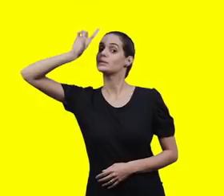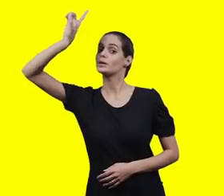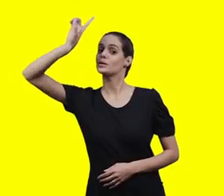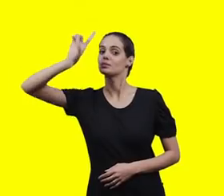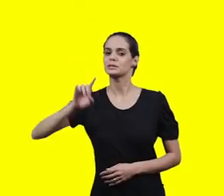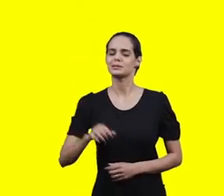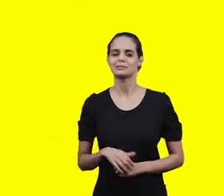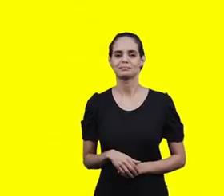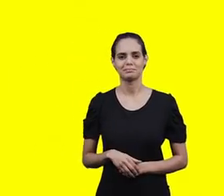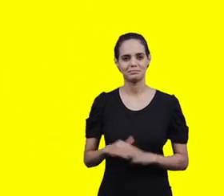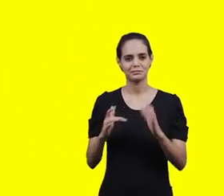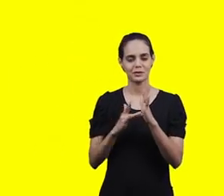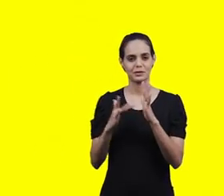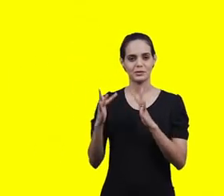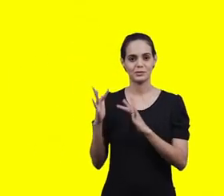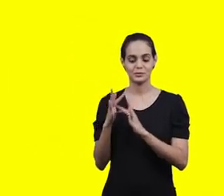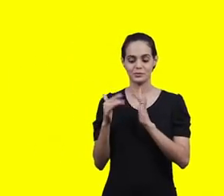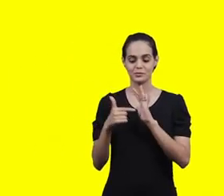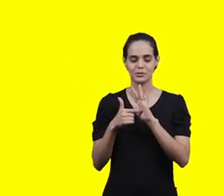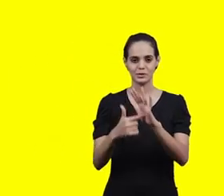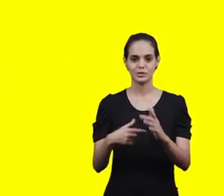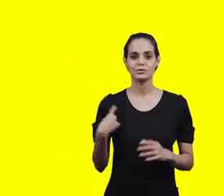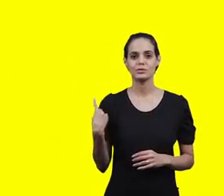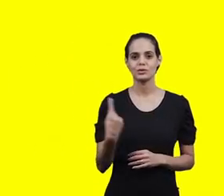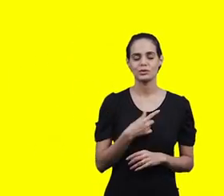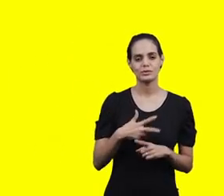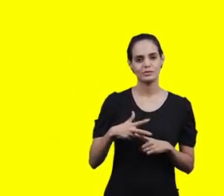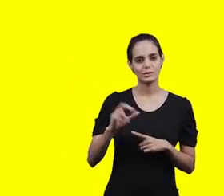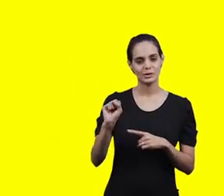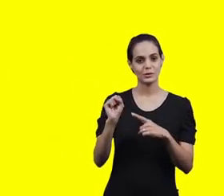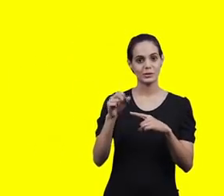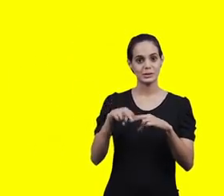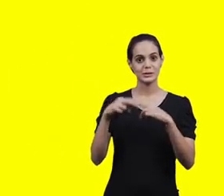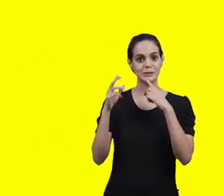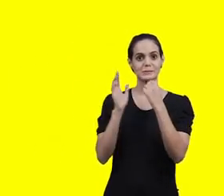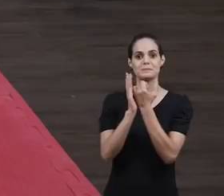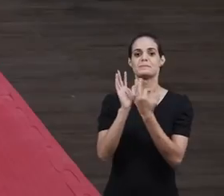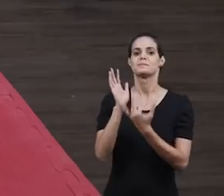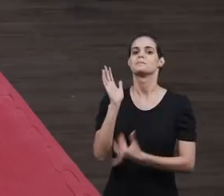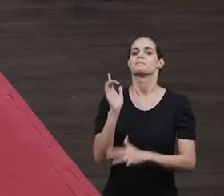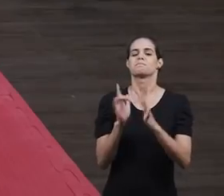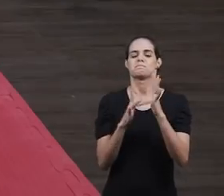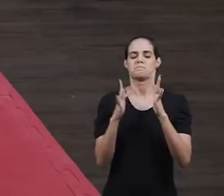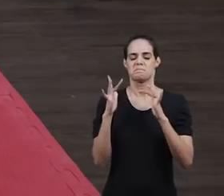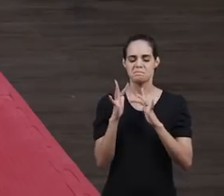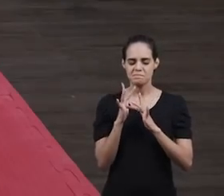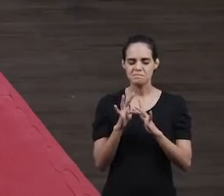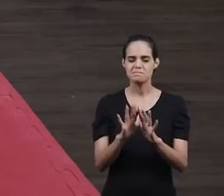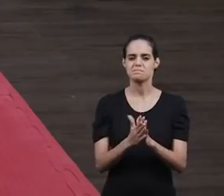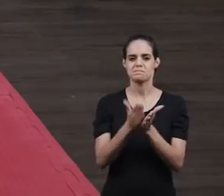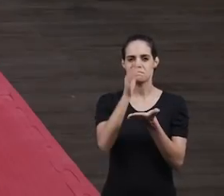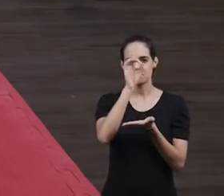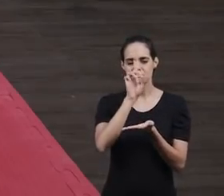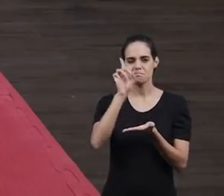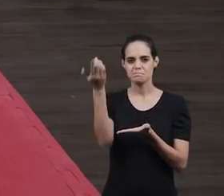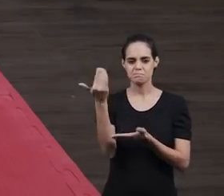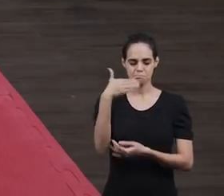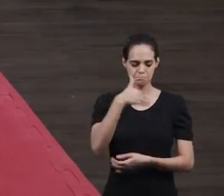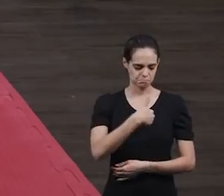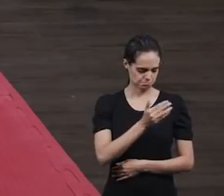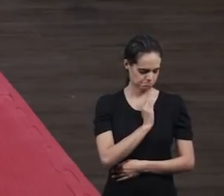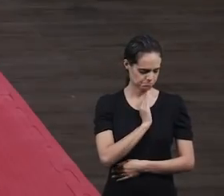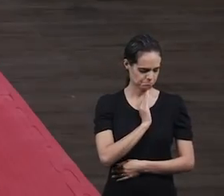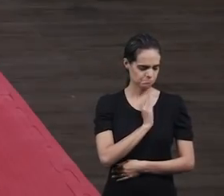nos ensinando que nós vamos ser vencedores com o sangue do Cordeiro e com a sua